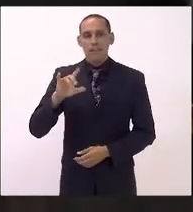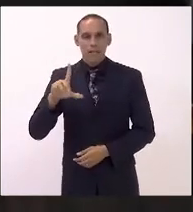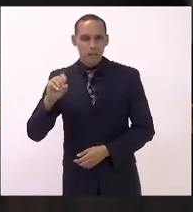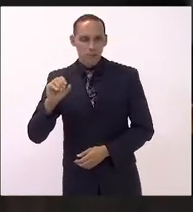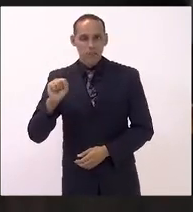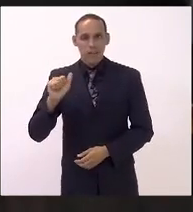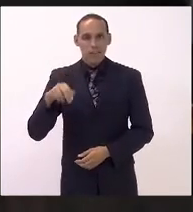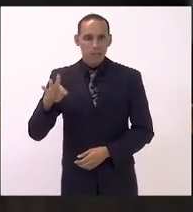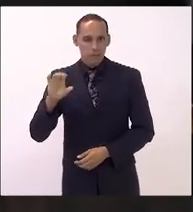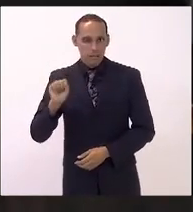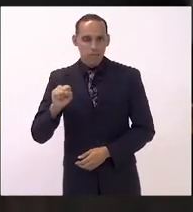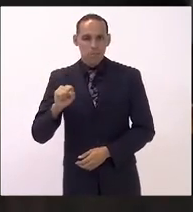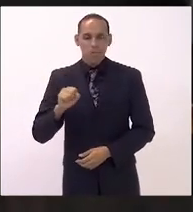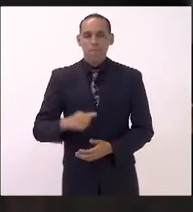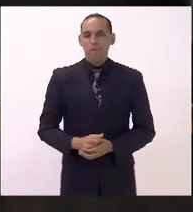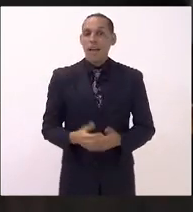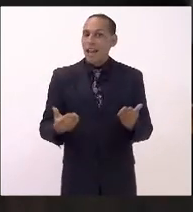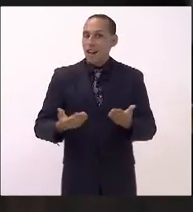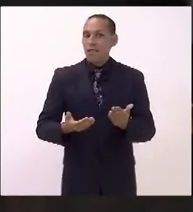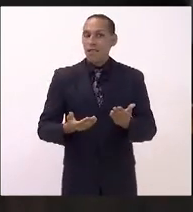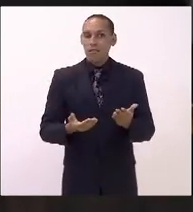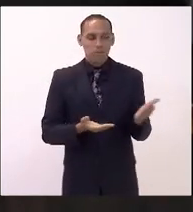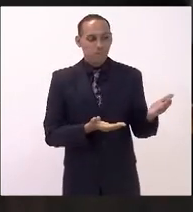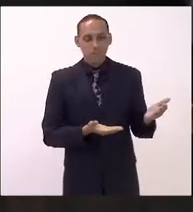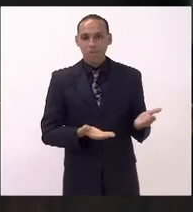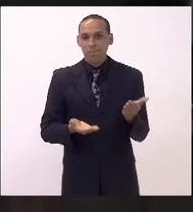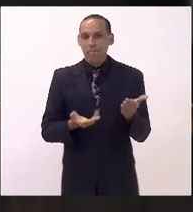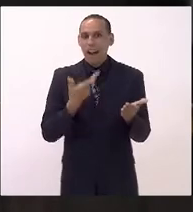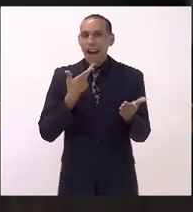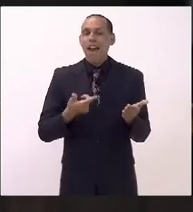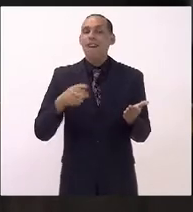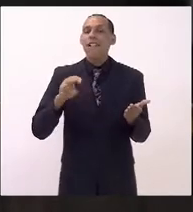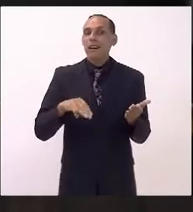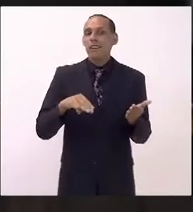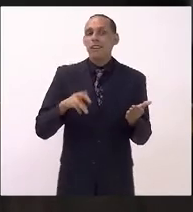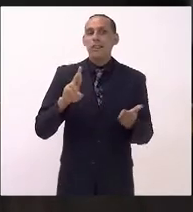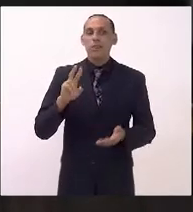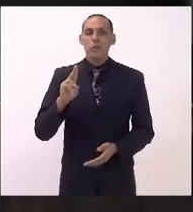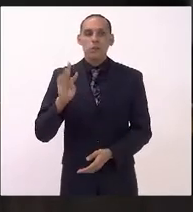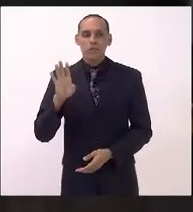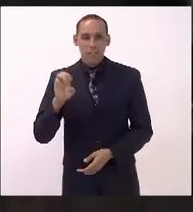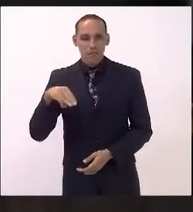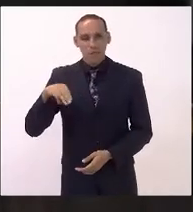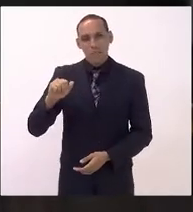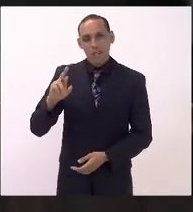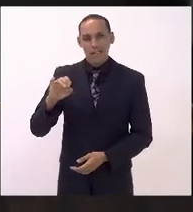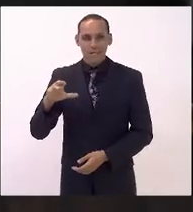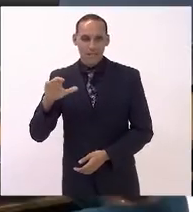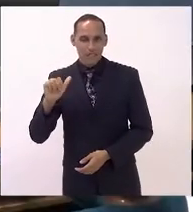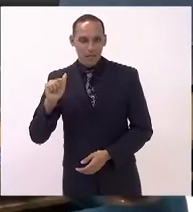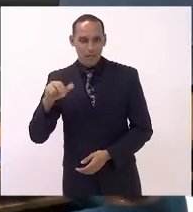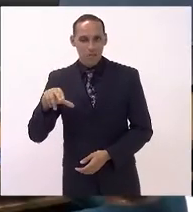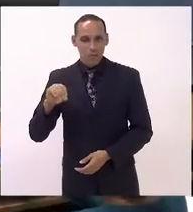Santos. Então, passo nesse momento a palavra à nossa querida Ruth Marciano Costa.